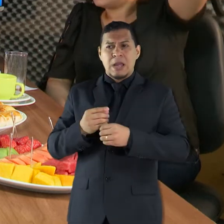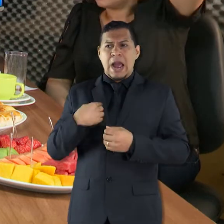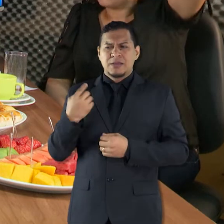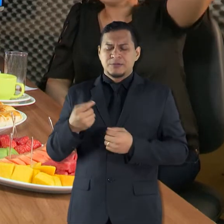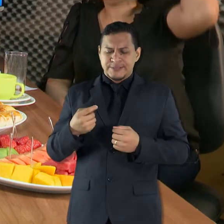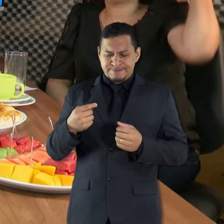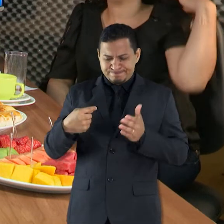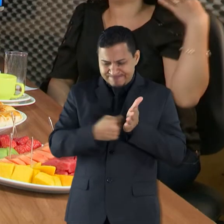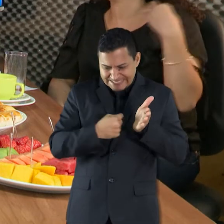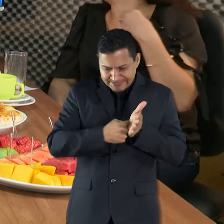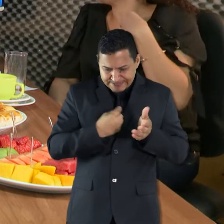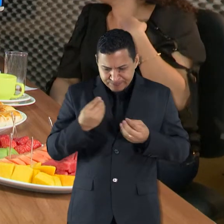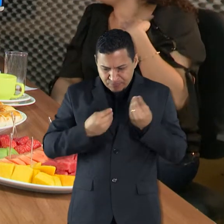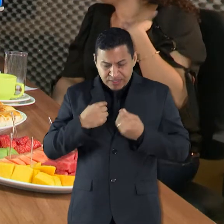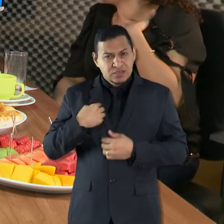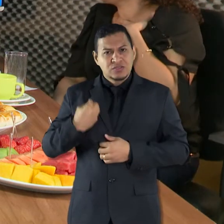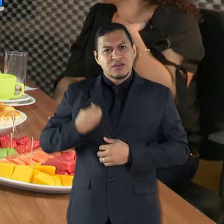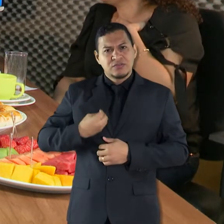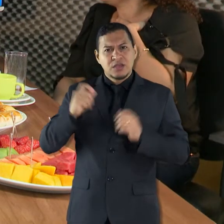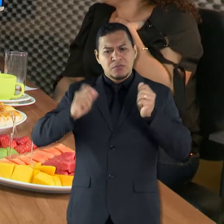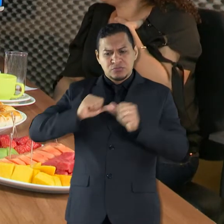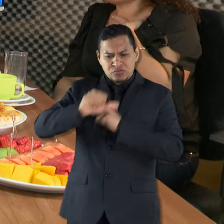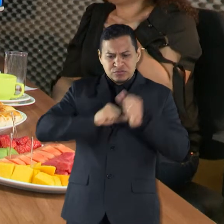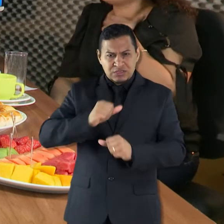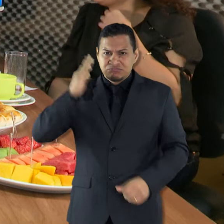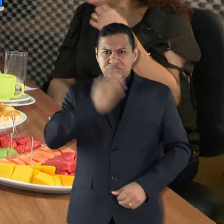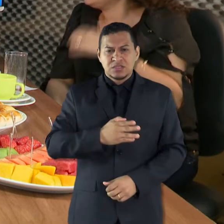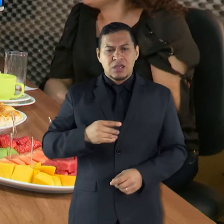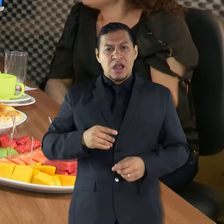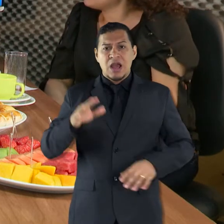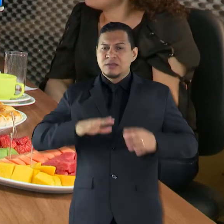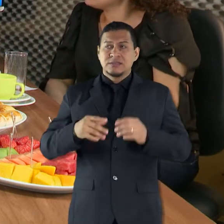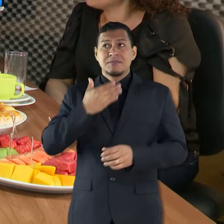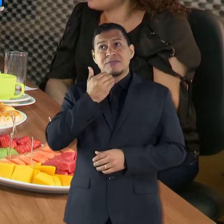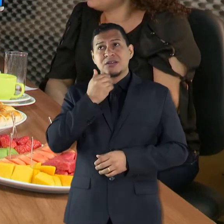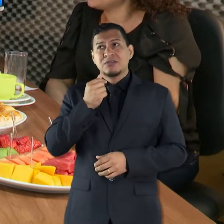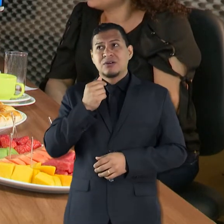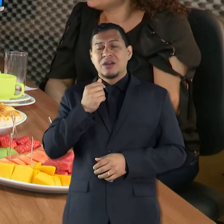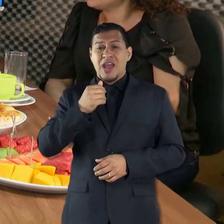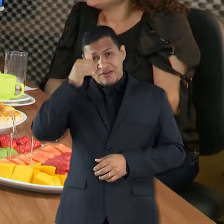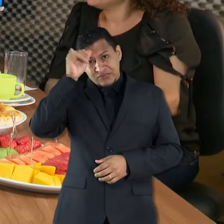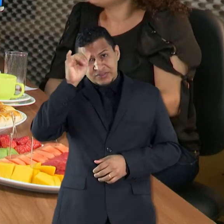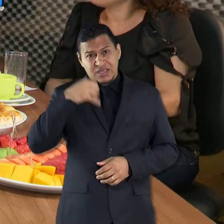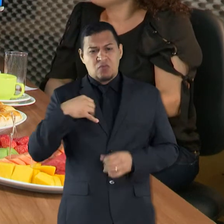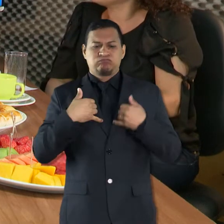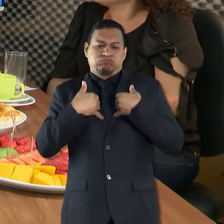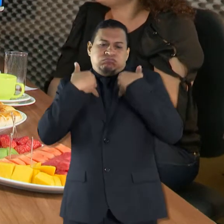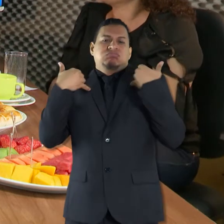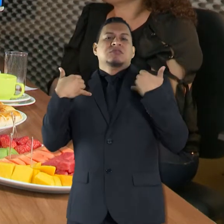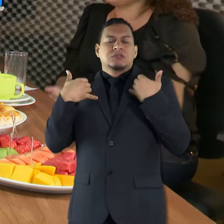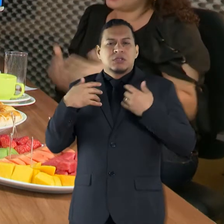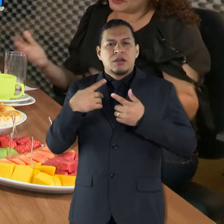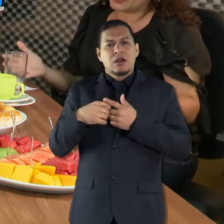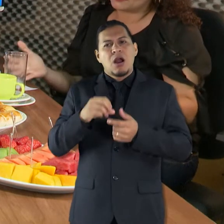que como a vida da gente pode mudar de uma hora para outra, né? Eu acho que não vale a pena nem a gente ser orgulhoso, sabia? Ter muito orgulho assim,